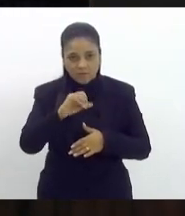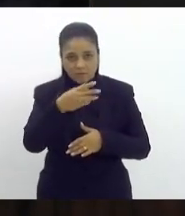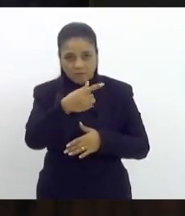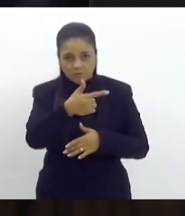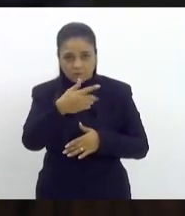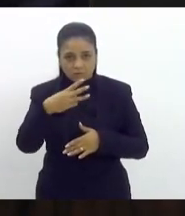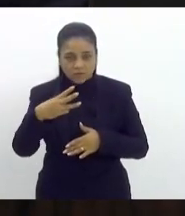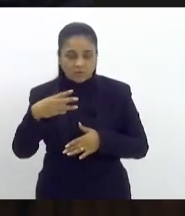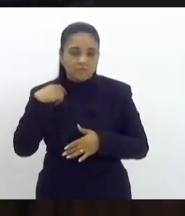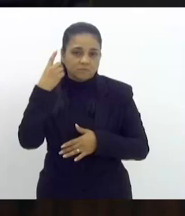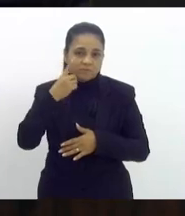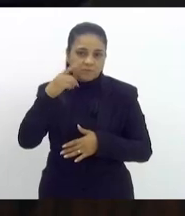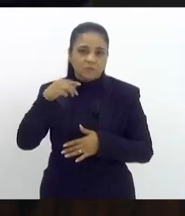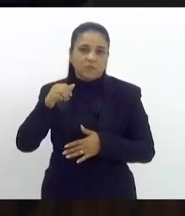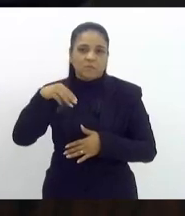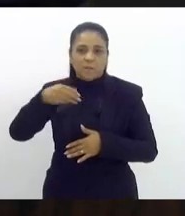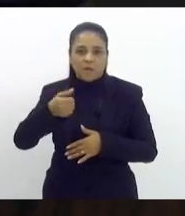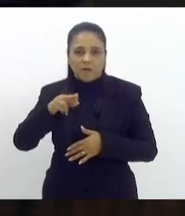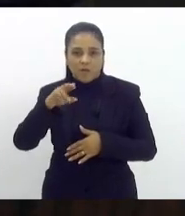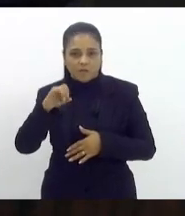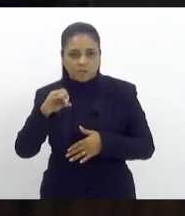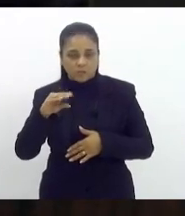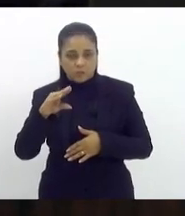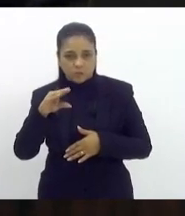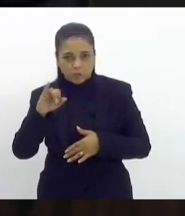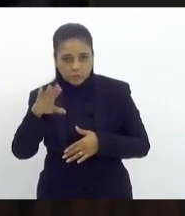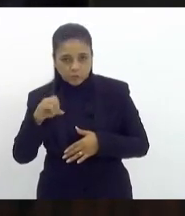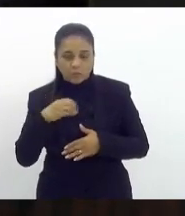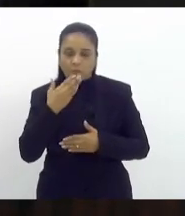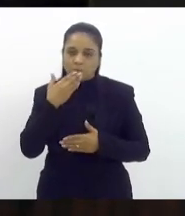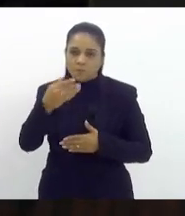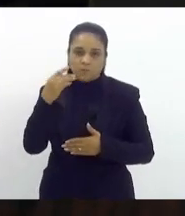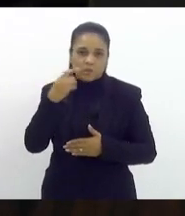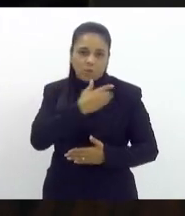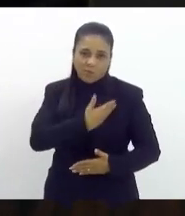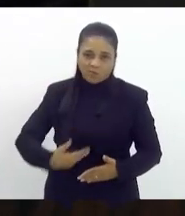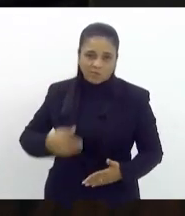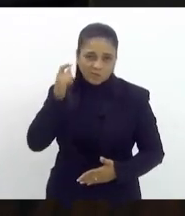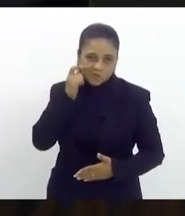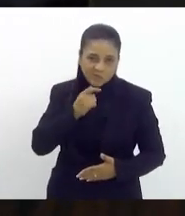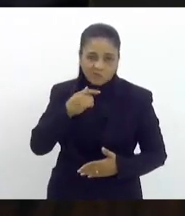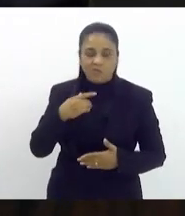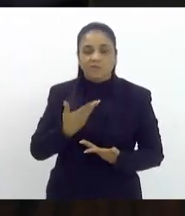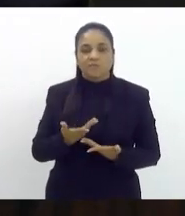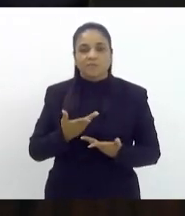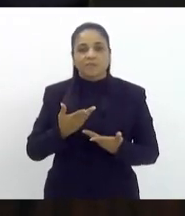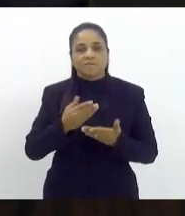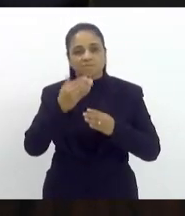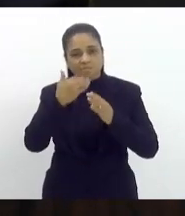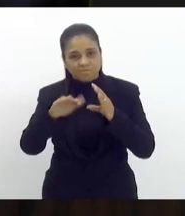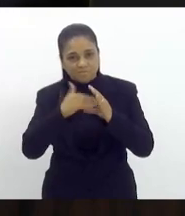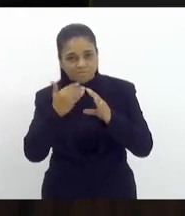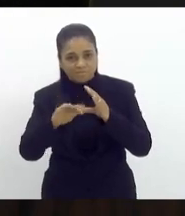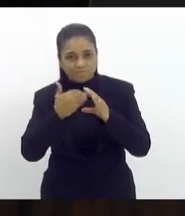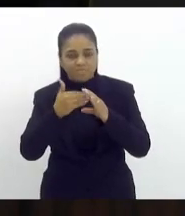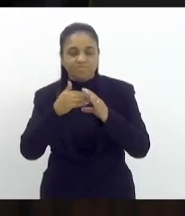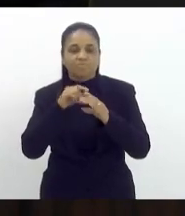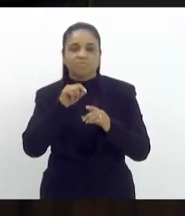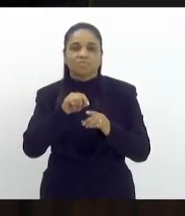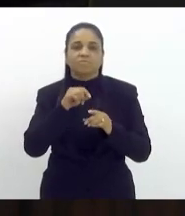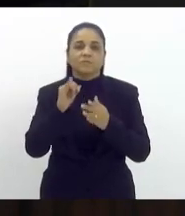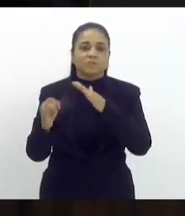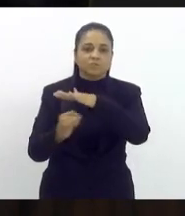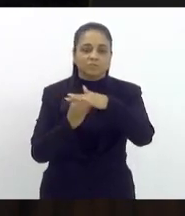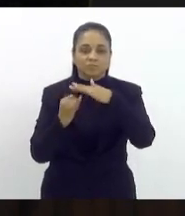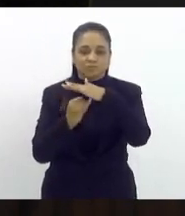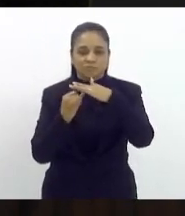Márcio Gualberto que solicito Excelentíssimo Senhor governador do Estado do Rio de Janeiro Cláudio Castro envio de mensagem dispondo sobre a